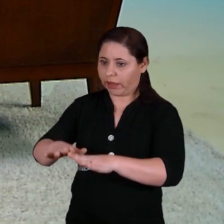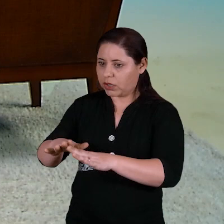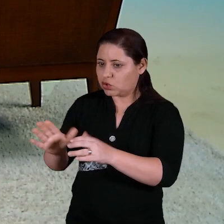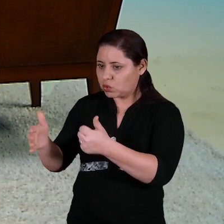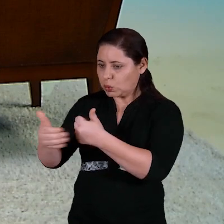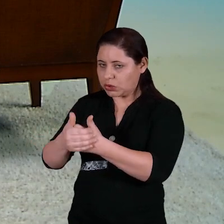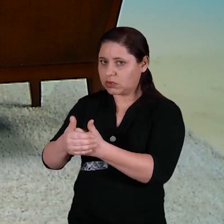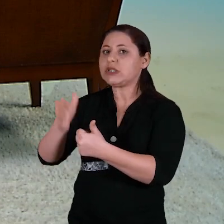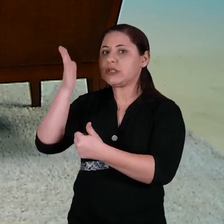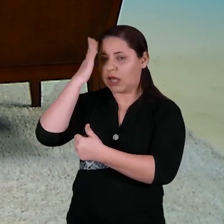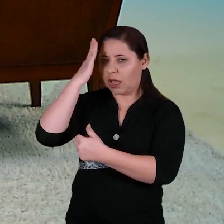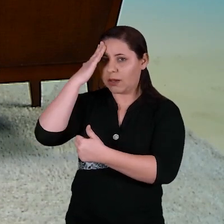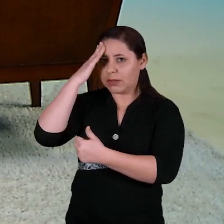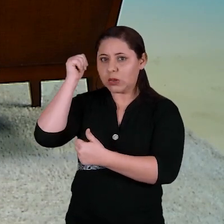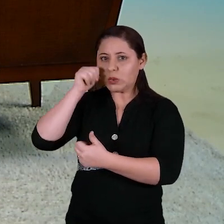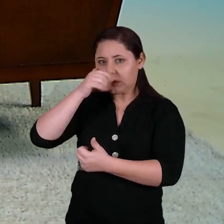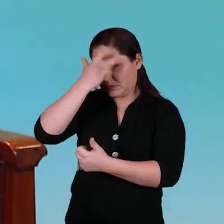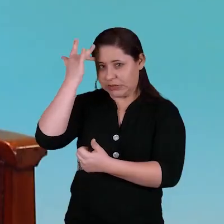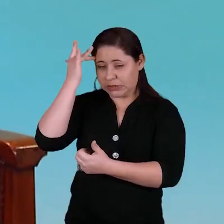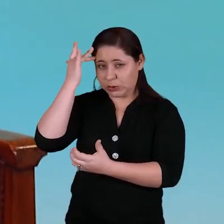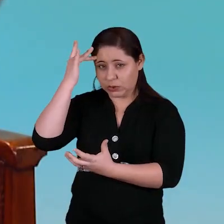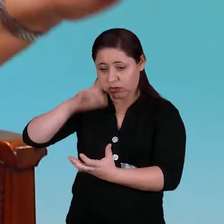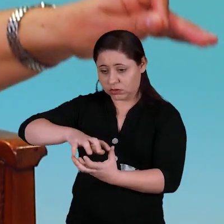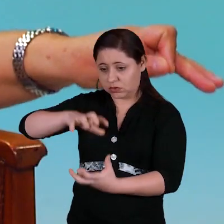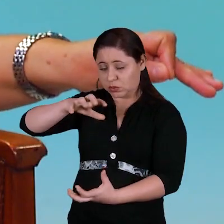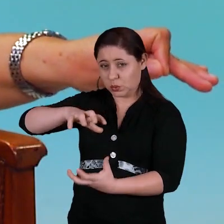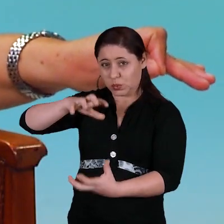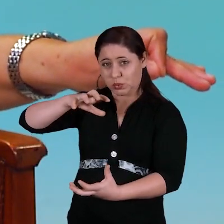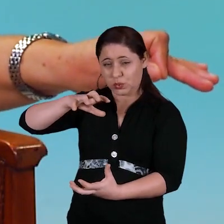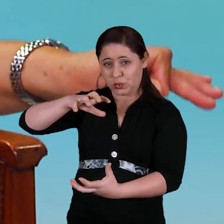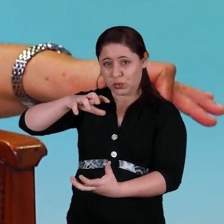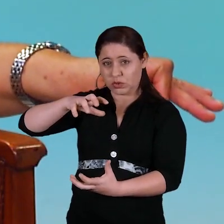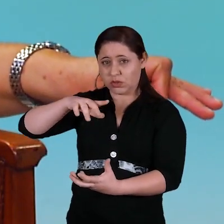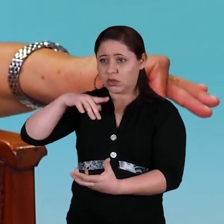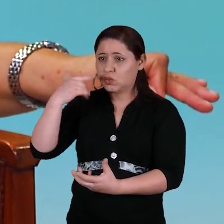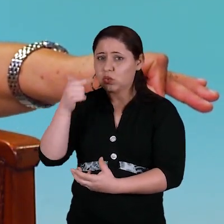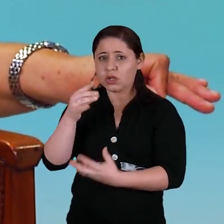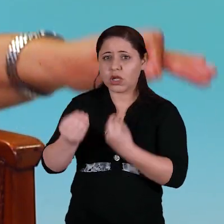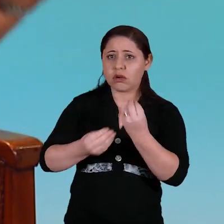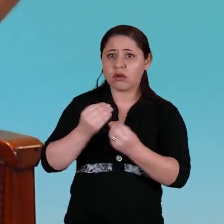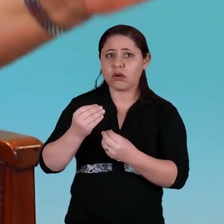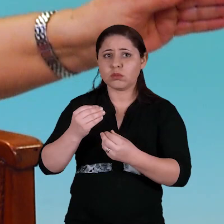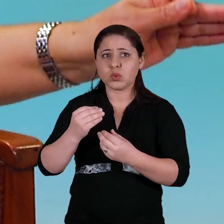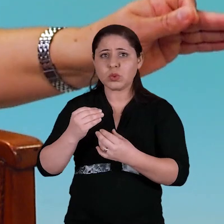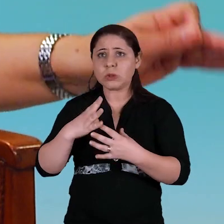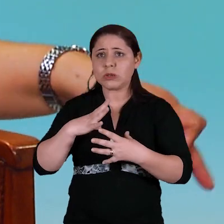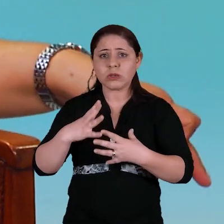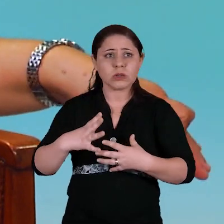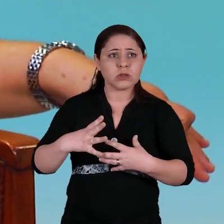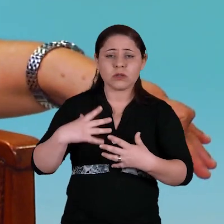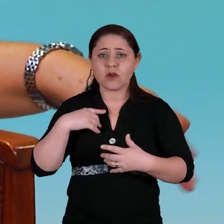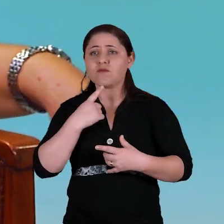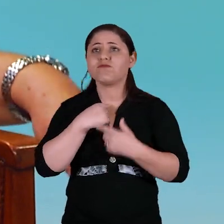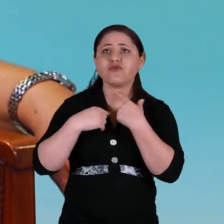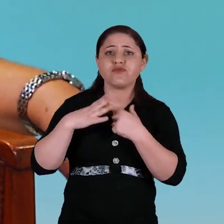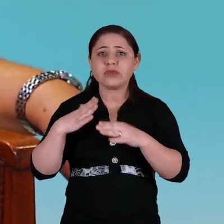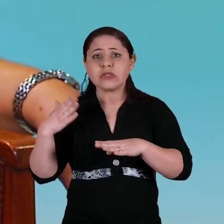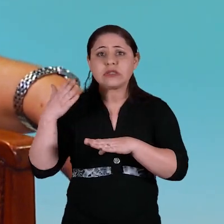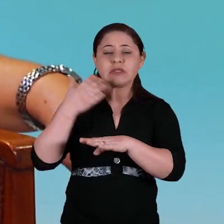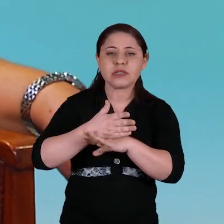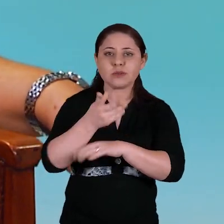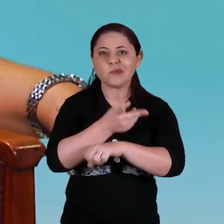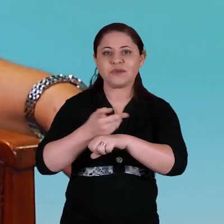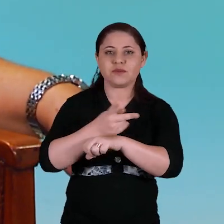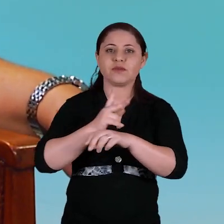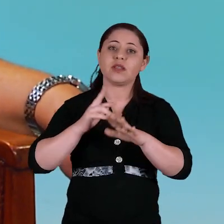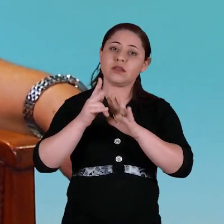lá, sabe? O idoso fica escondido e ele não tem autonomia para buscar isso que ele quer. Então,